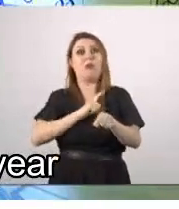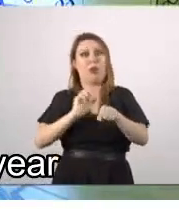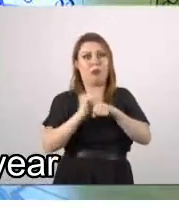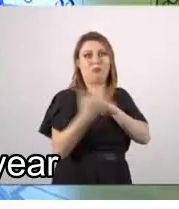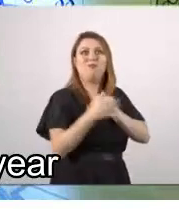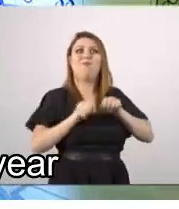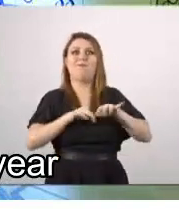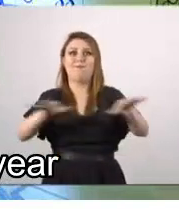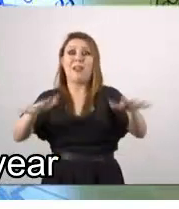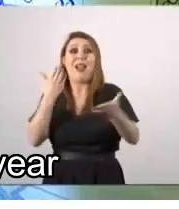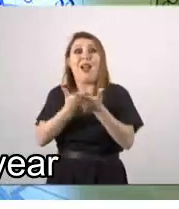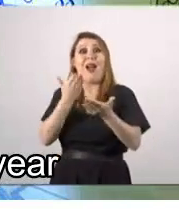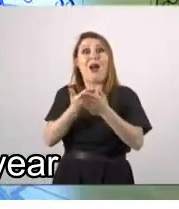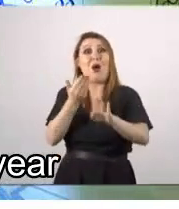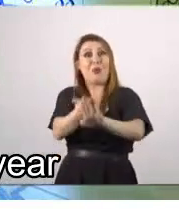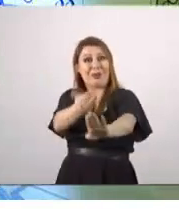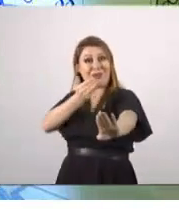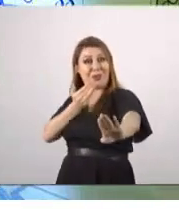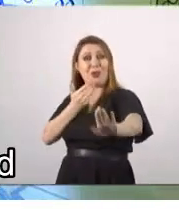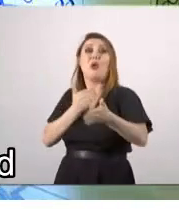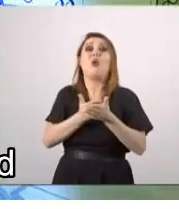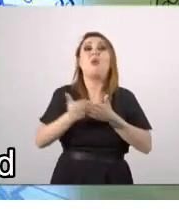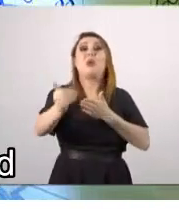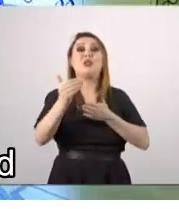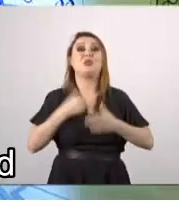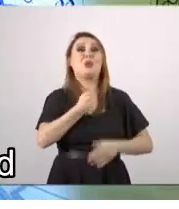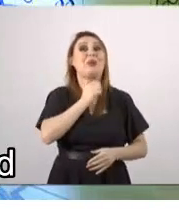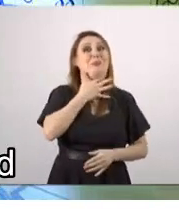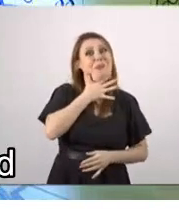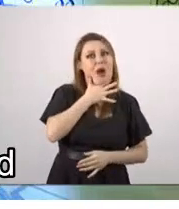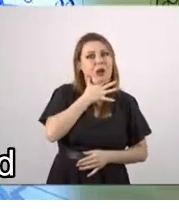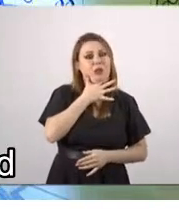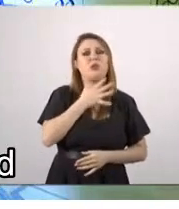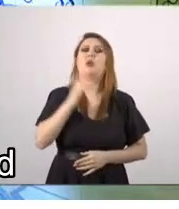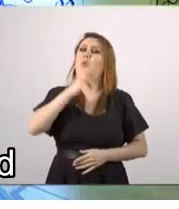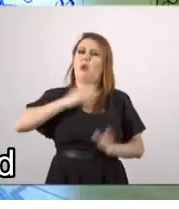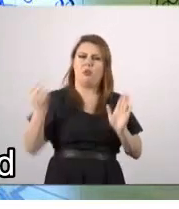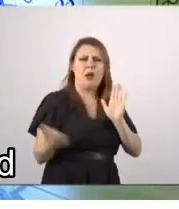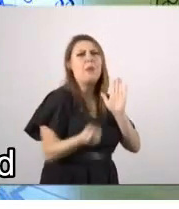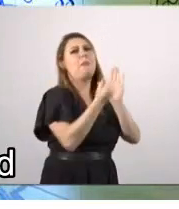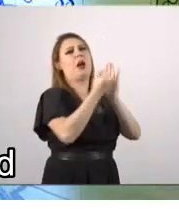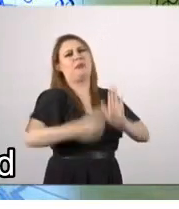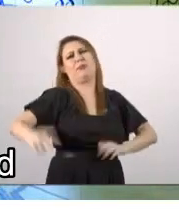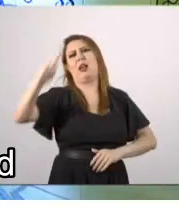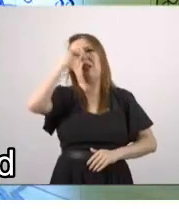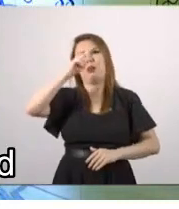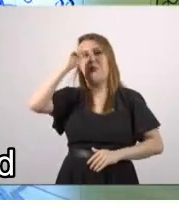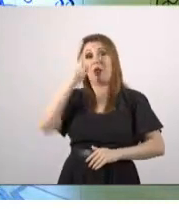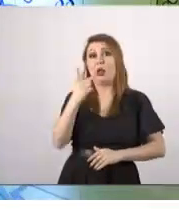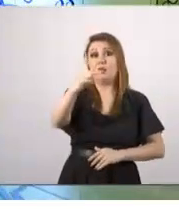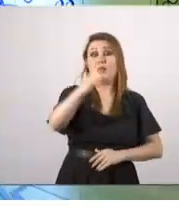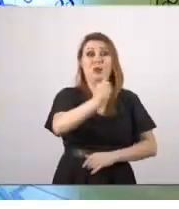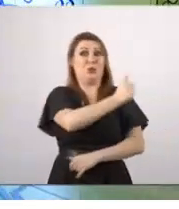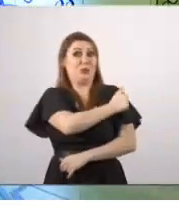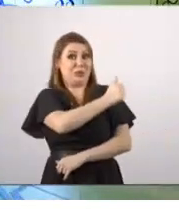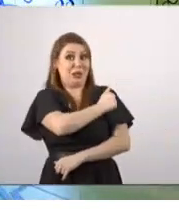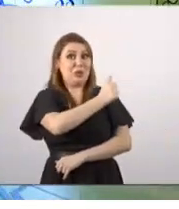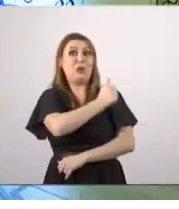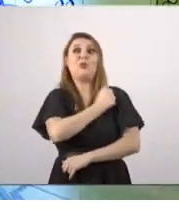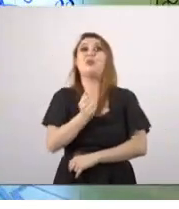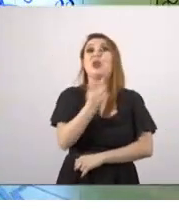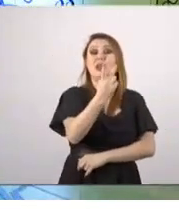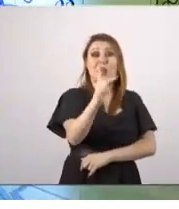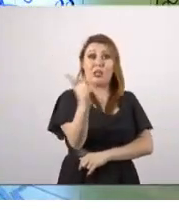aulas remotas, desde março. É um feito que ficará na história destes estudantes destas